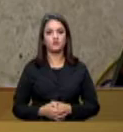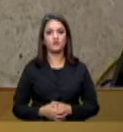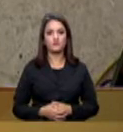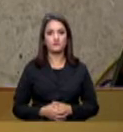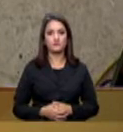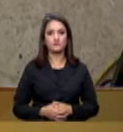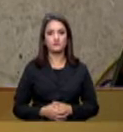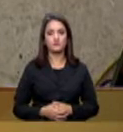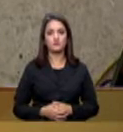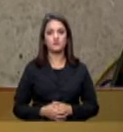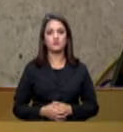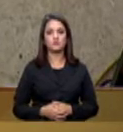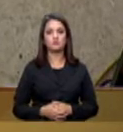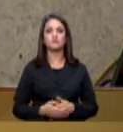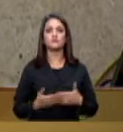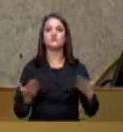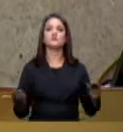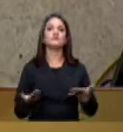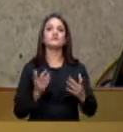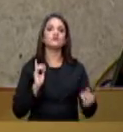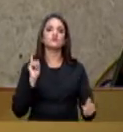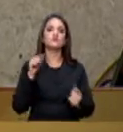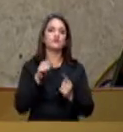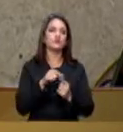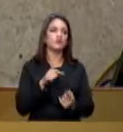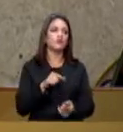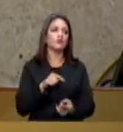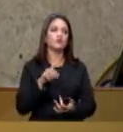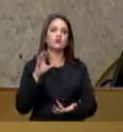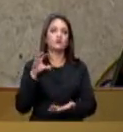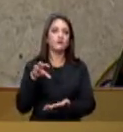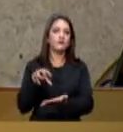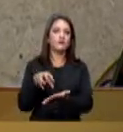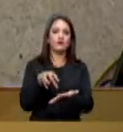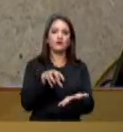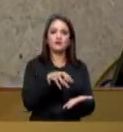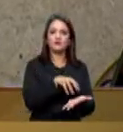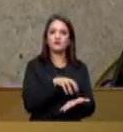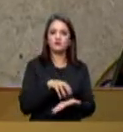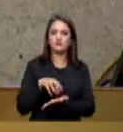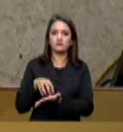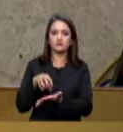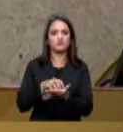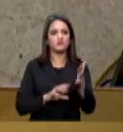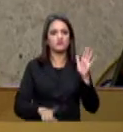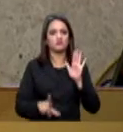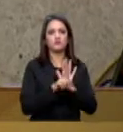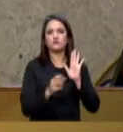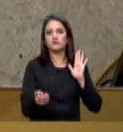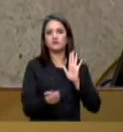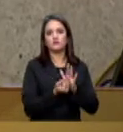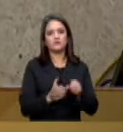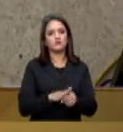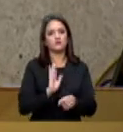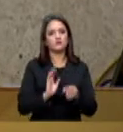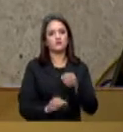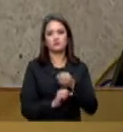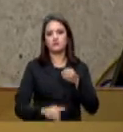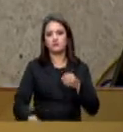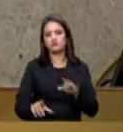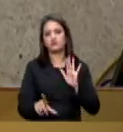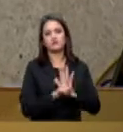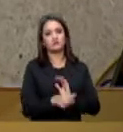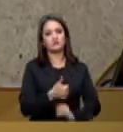agora para a premissa teórica sobre os objetivos setoriais da nova Lei do Marco de Saneamento, Lei